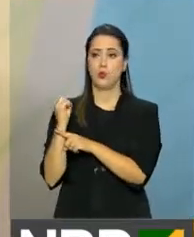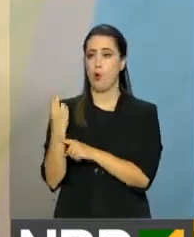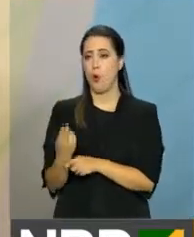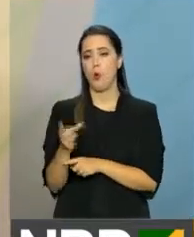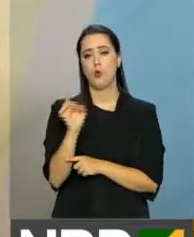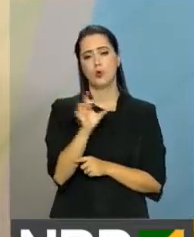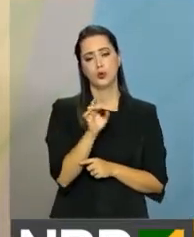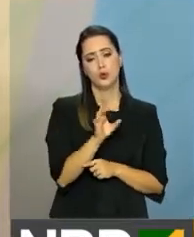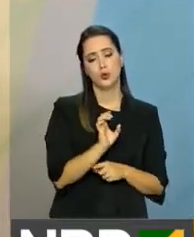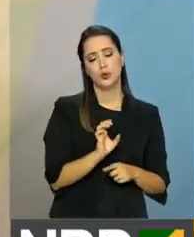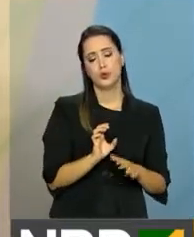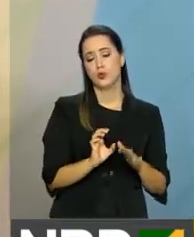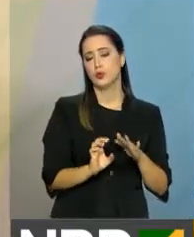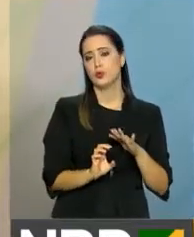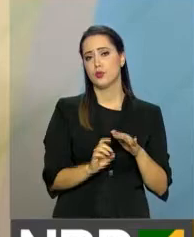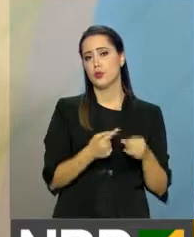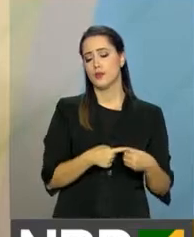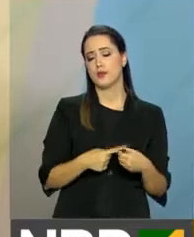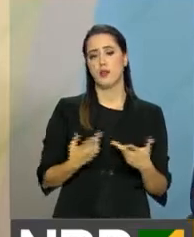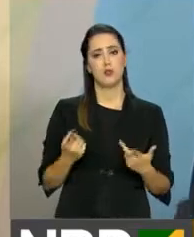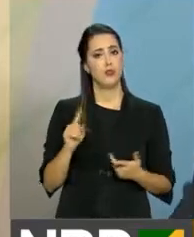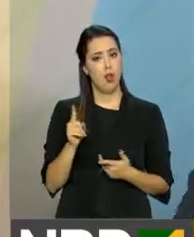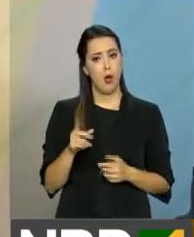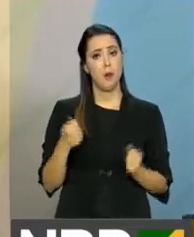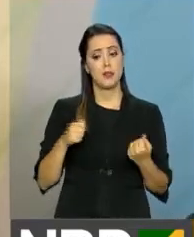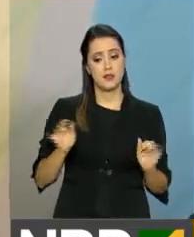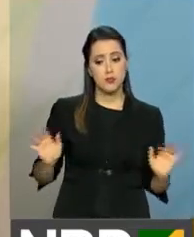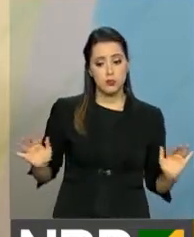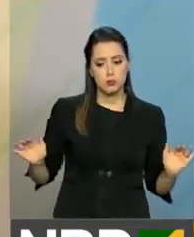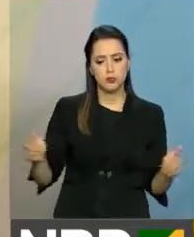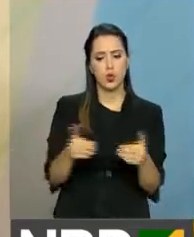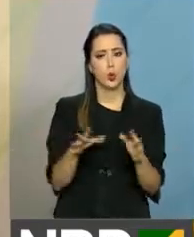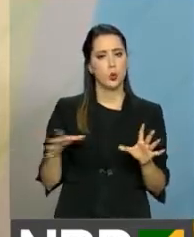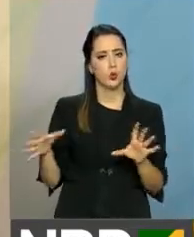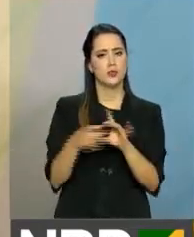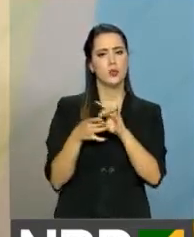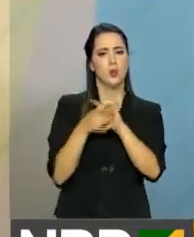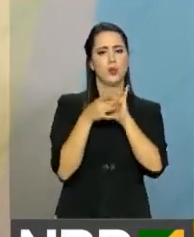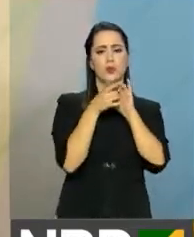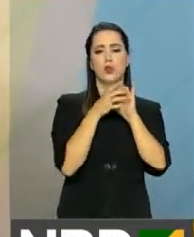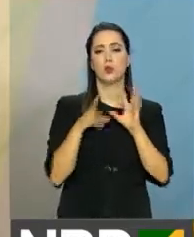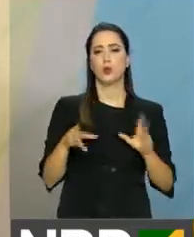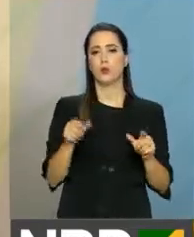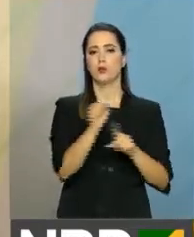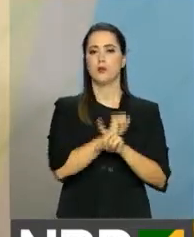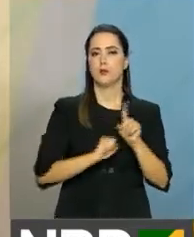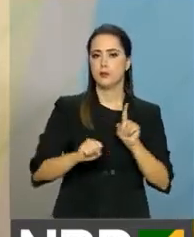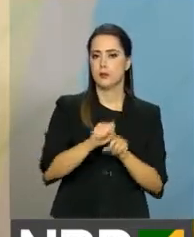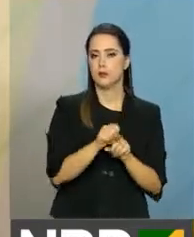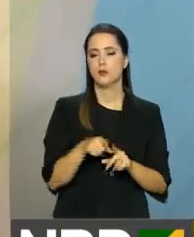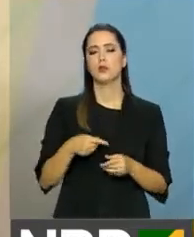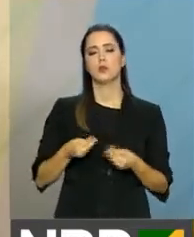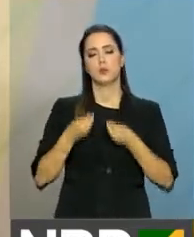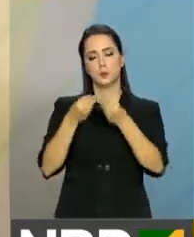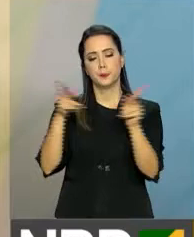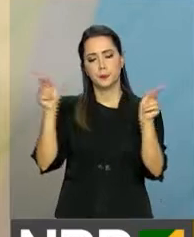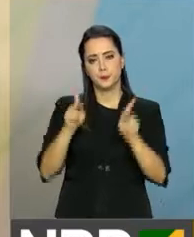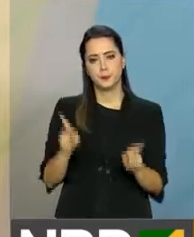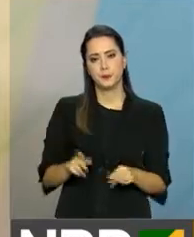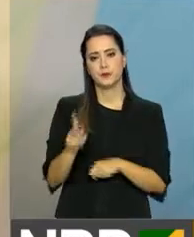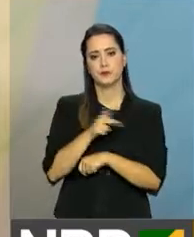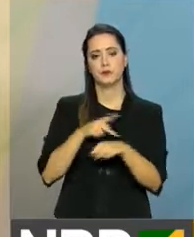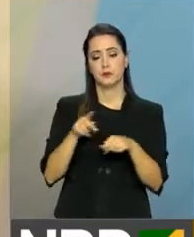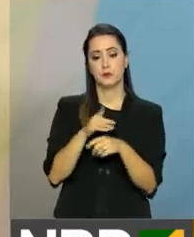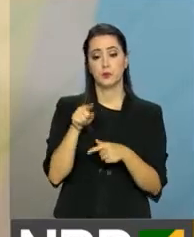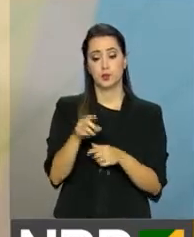q toda a sociedade para que a final se ganha uma certa tranquilidade no país este